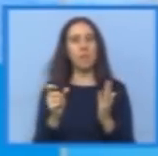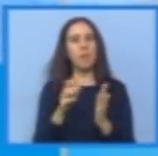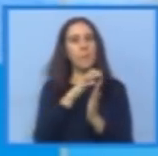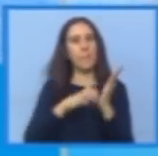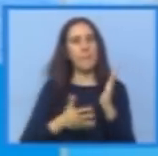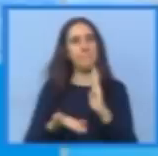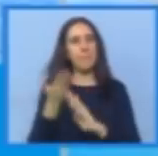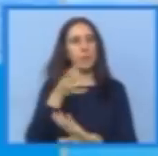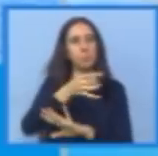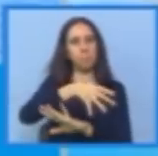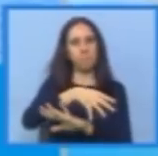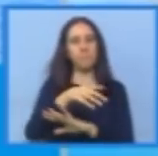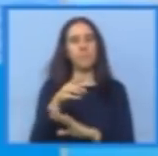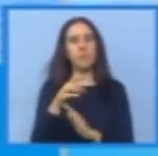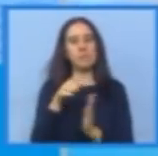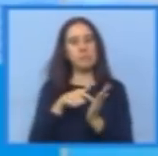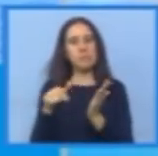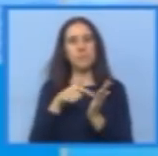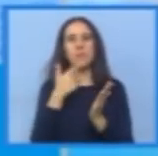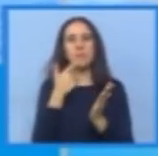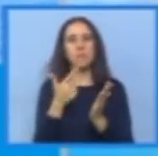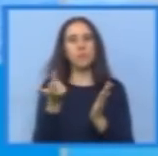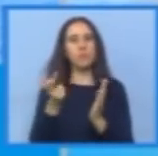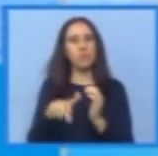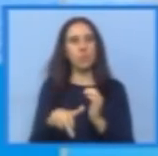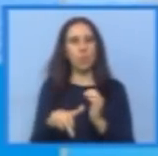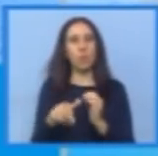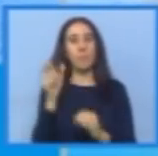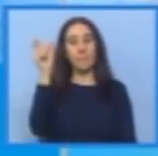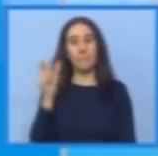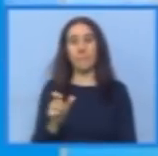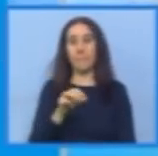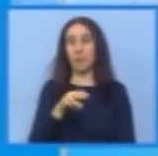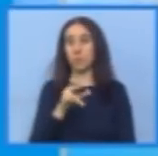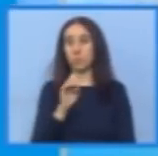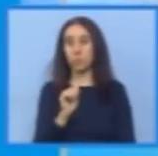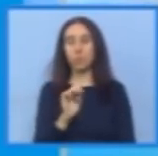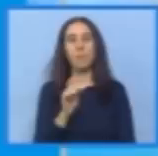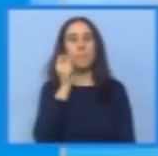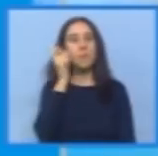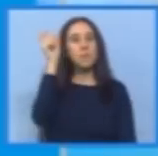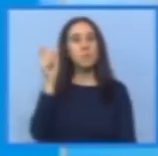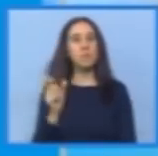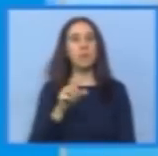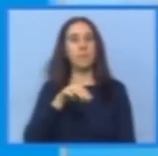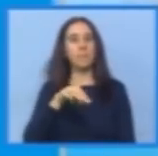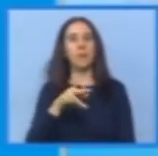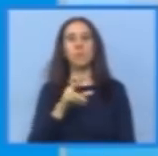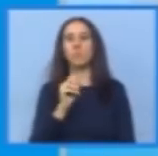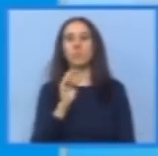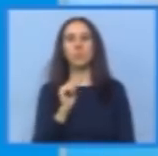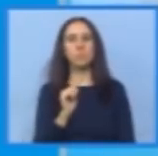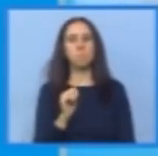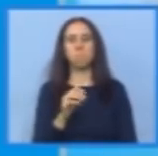mais que os outros, e são as partes que nós dizemos que só aparecem em Marcos. Mas Marcos não dedica quase